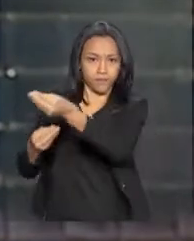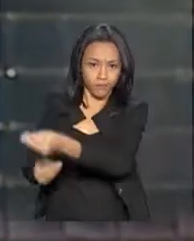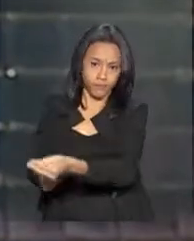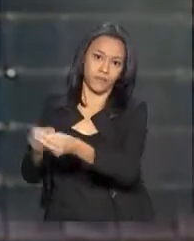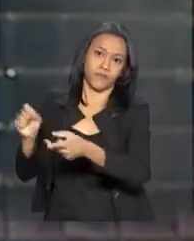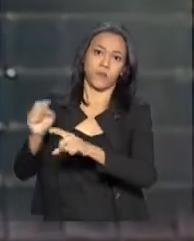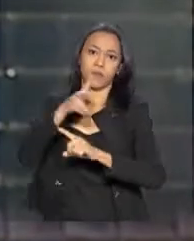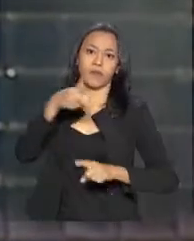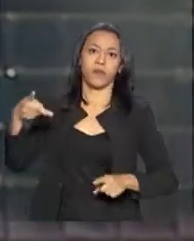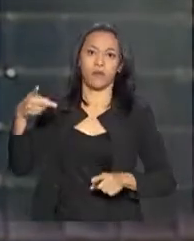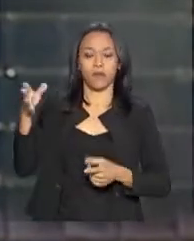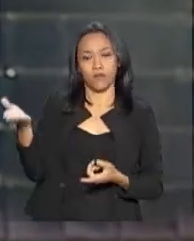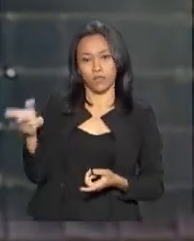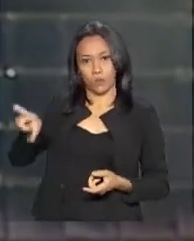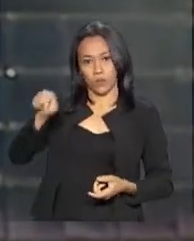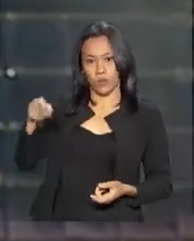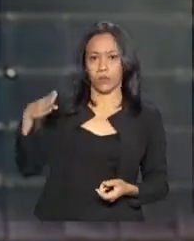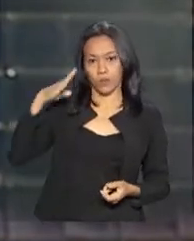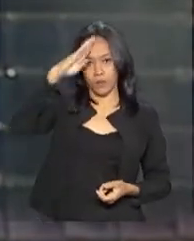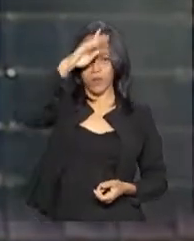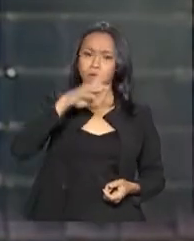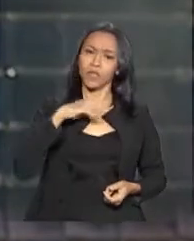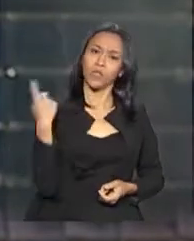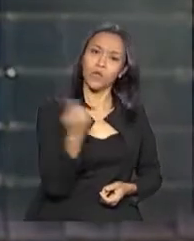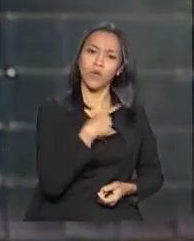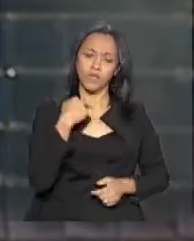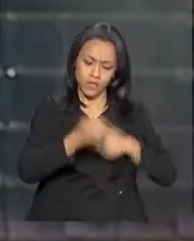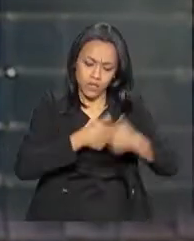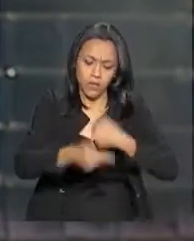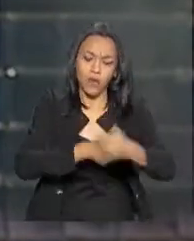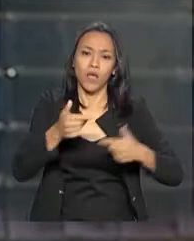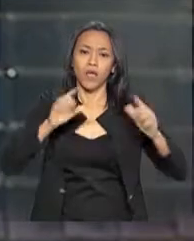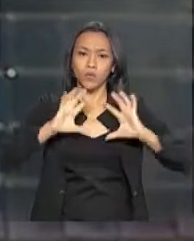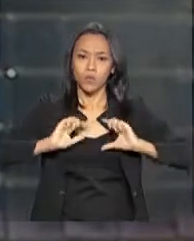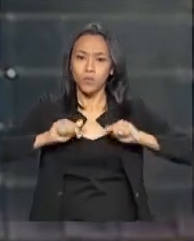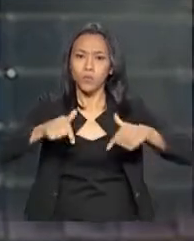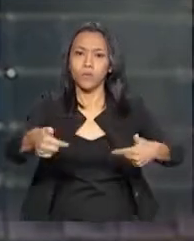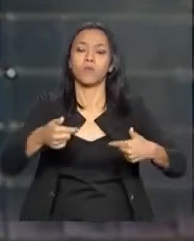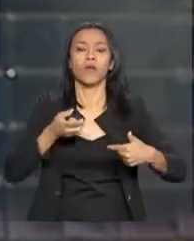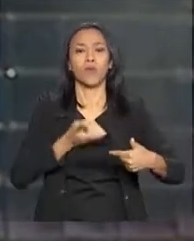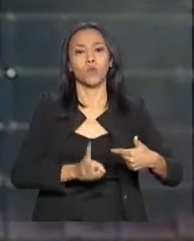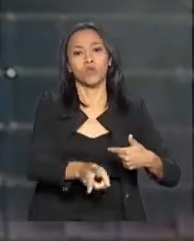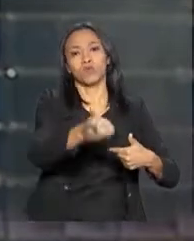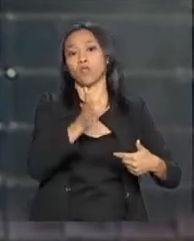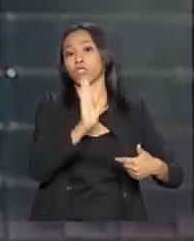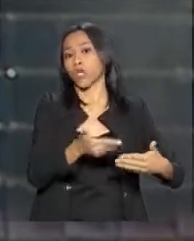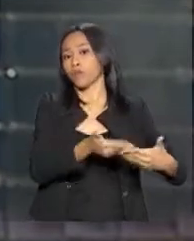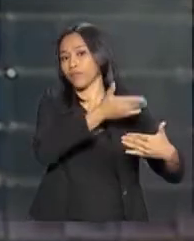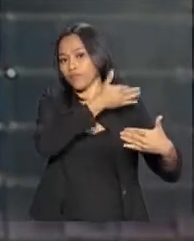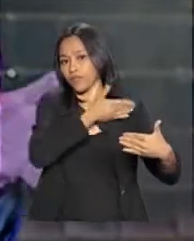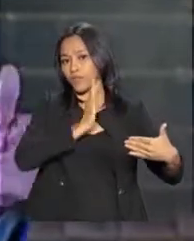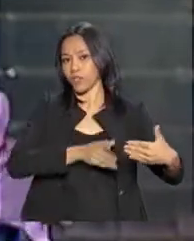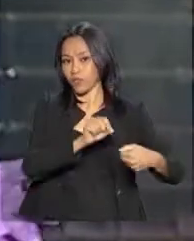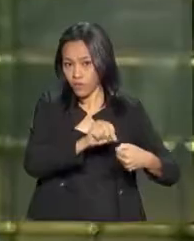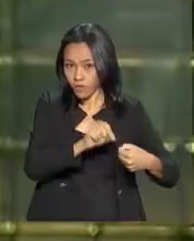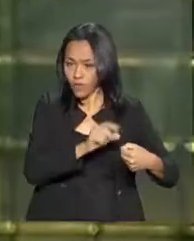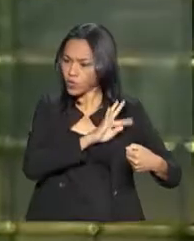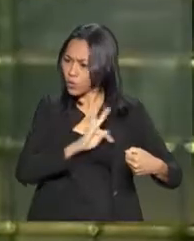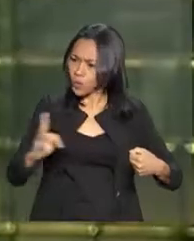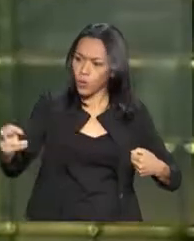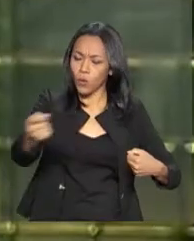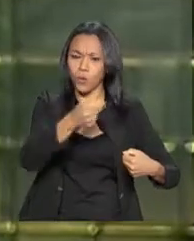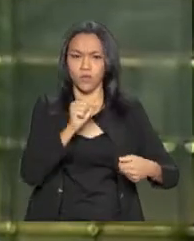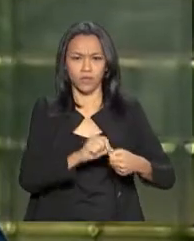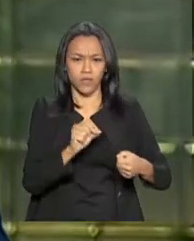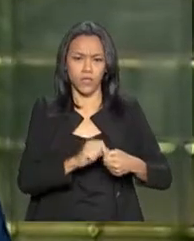que trabalhamos todos juntos para manter para dar continuidade aquilo que já fizemos que todos fizeram a